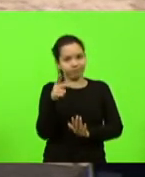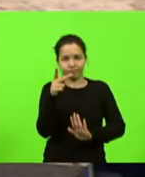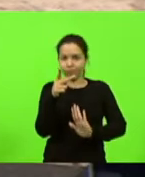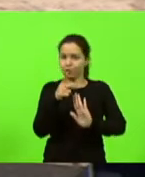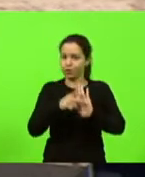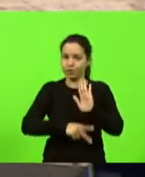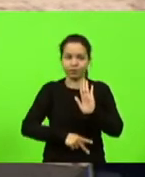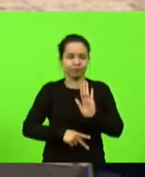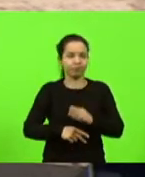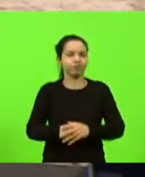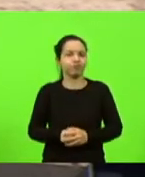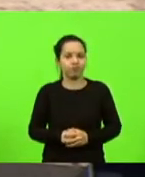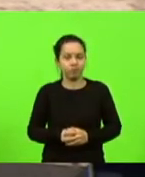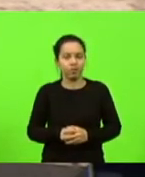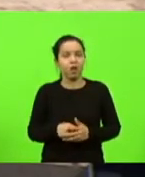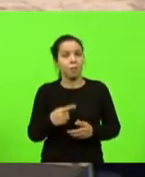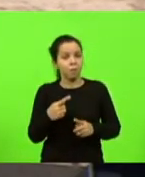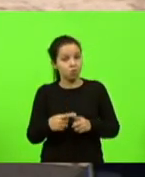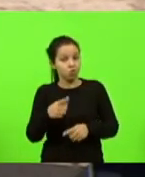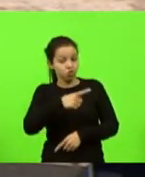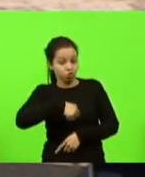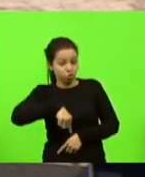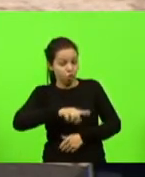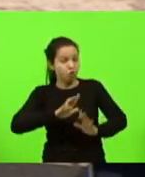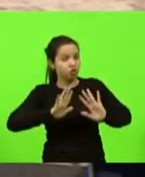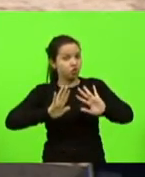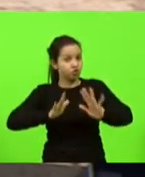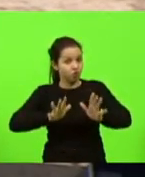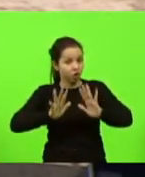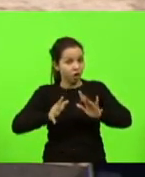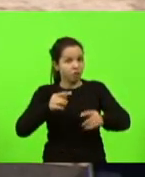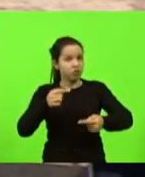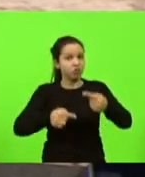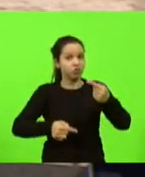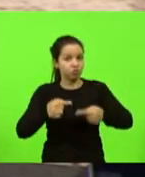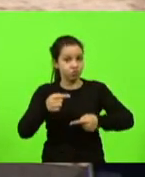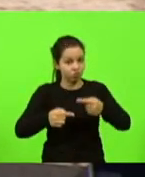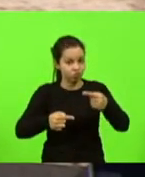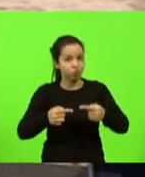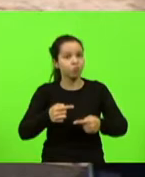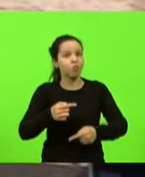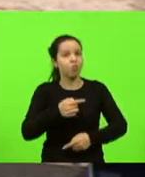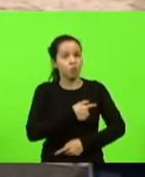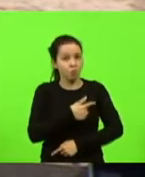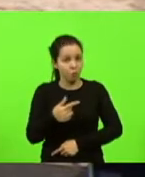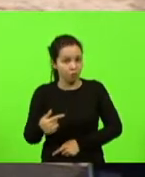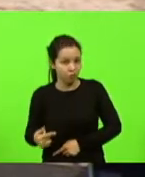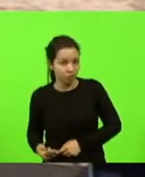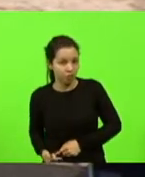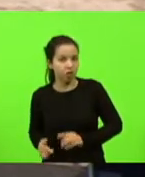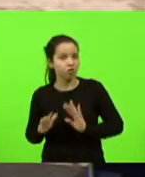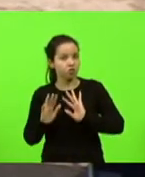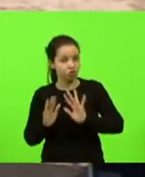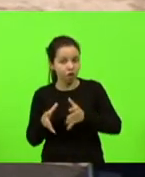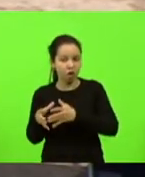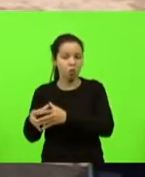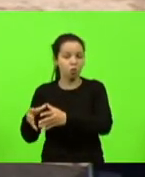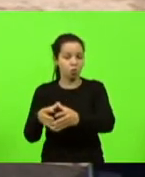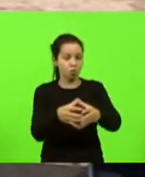é que nós discutimos com o governo, porque discutimos com setores, e tem setores